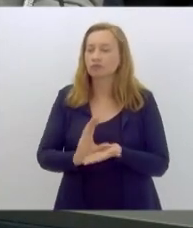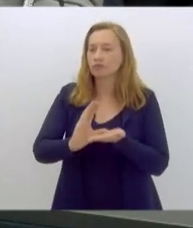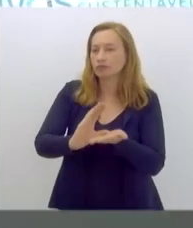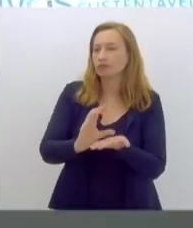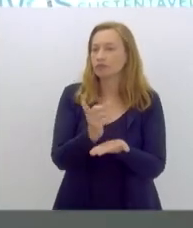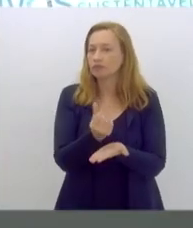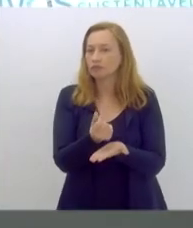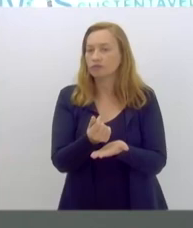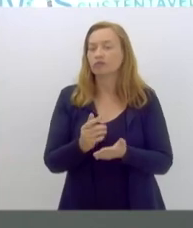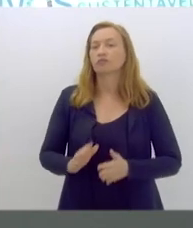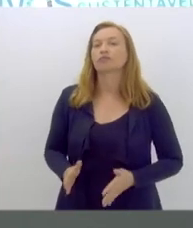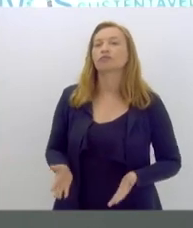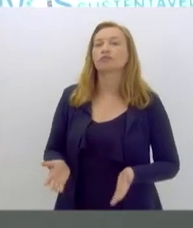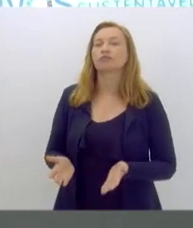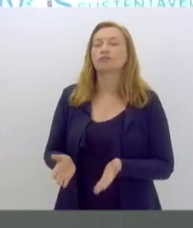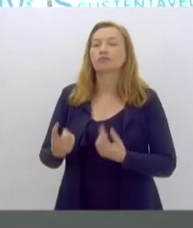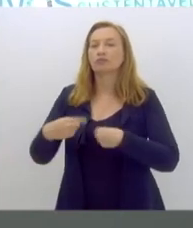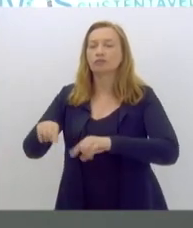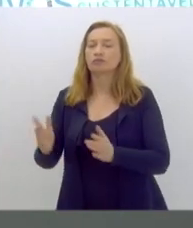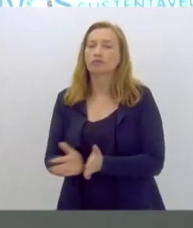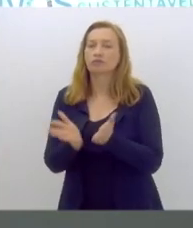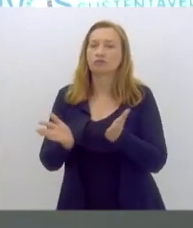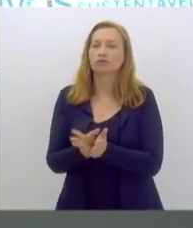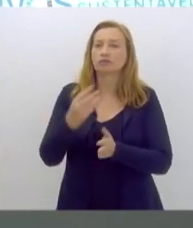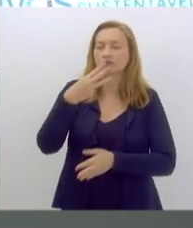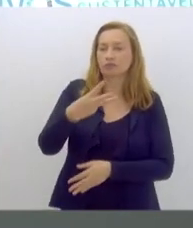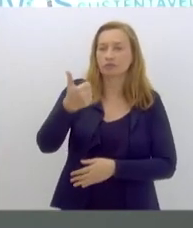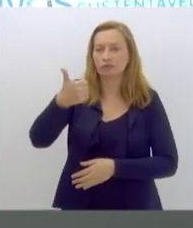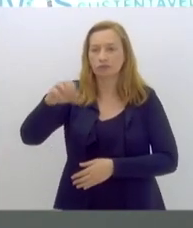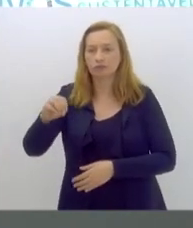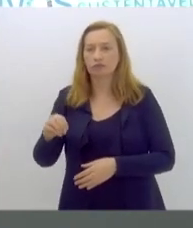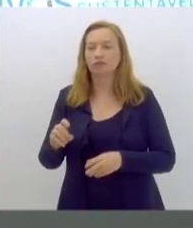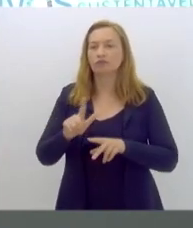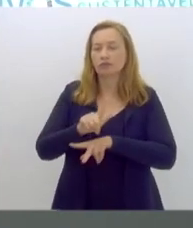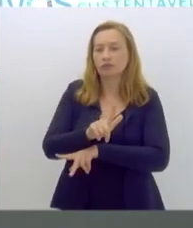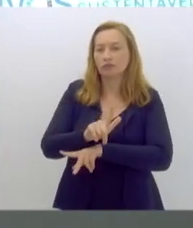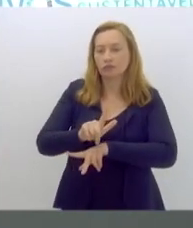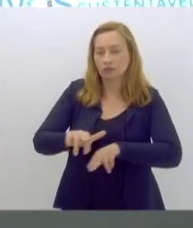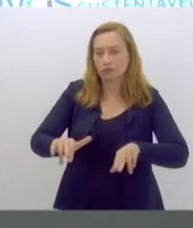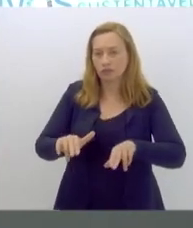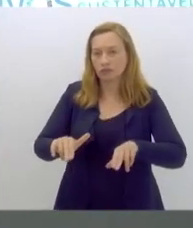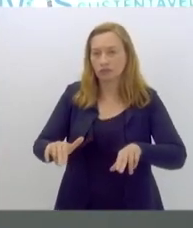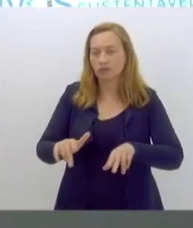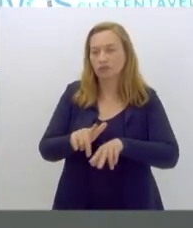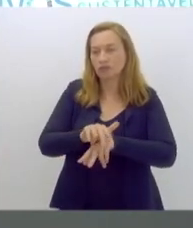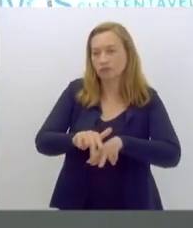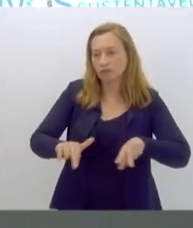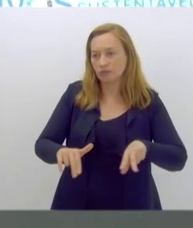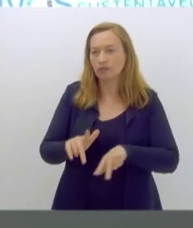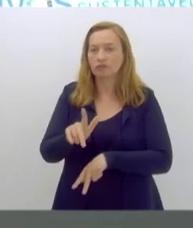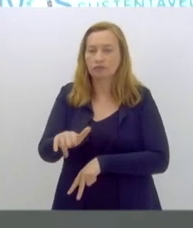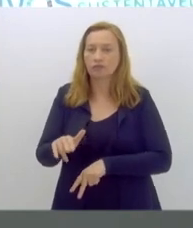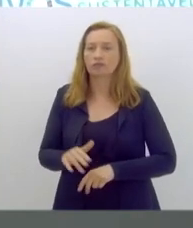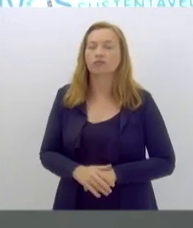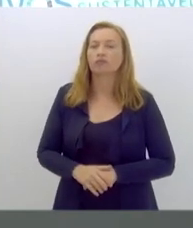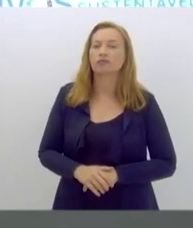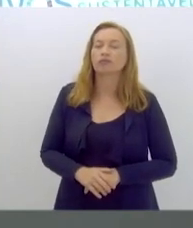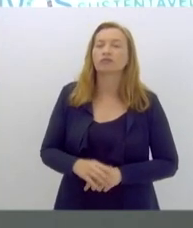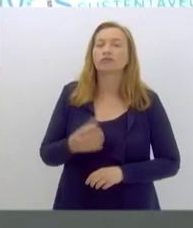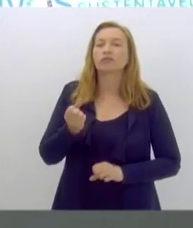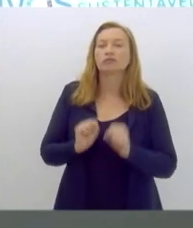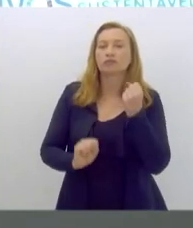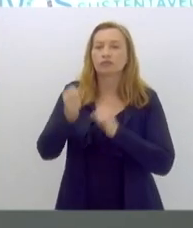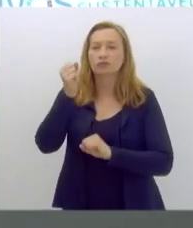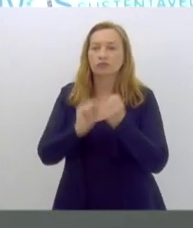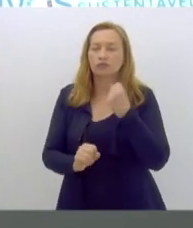erradicação da pobreza 310 milhões é igualdade de gênero 4,8 milhões em indústria de inovação